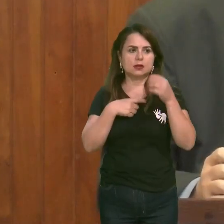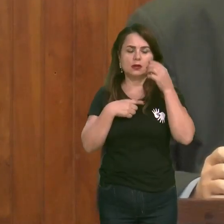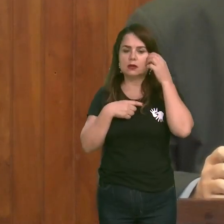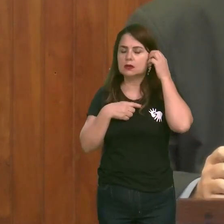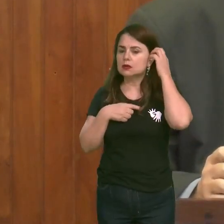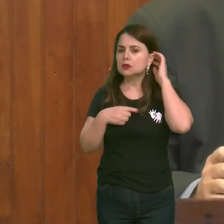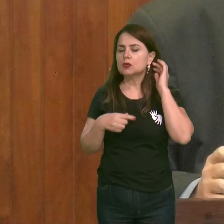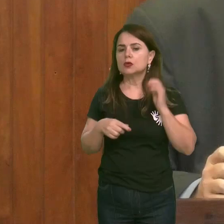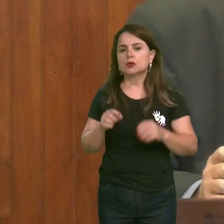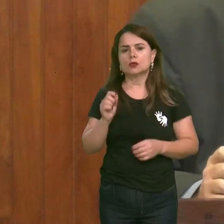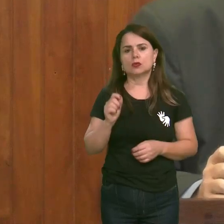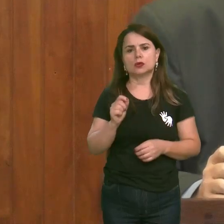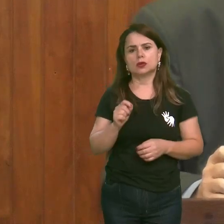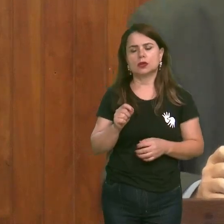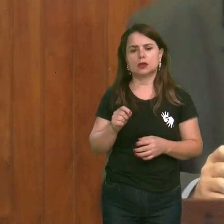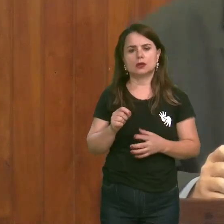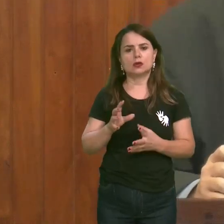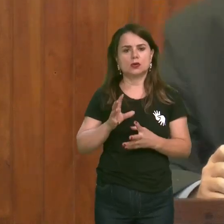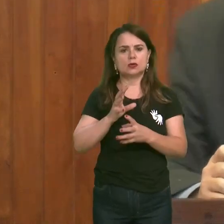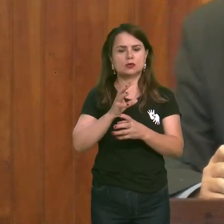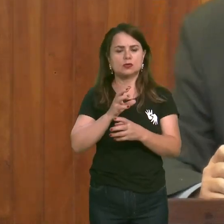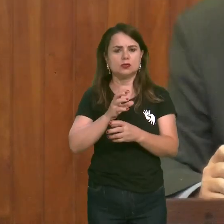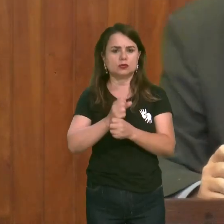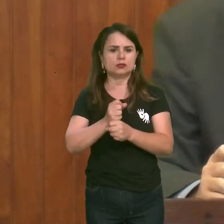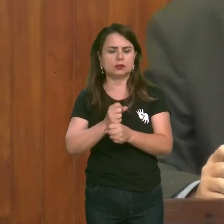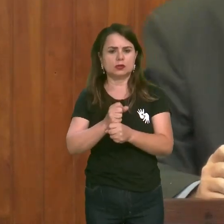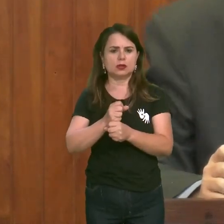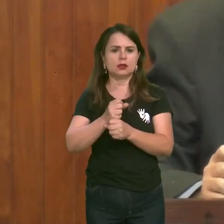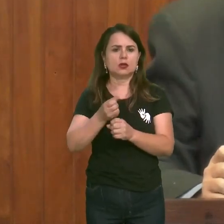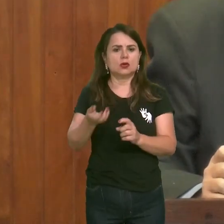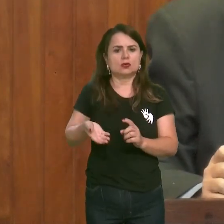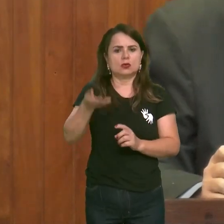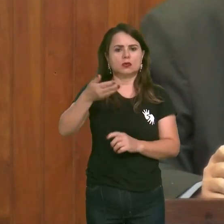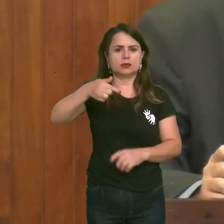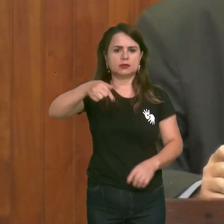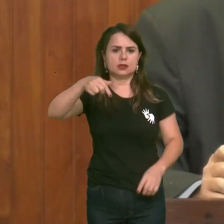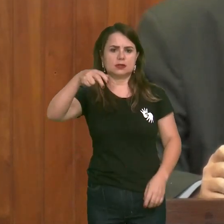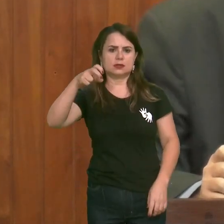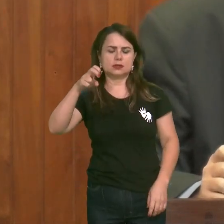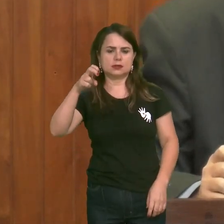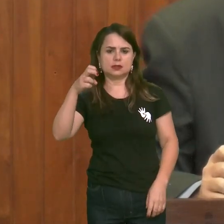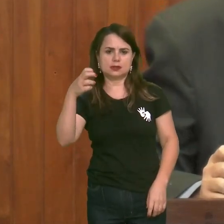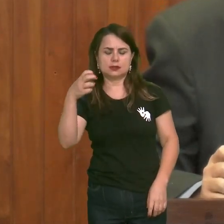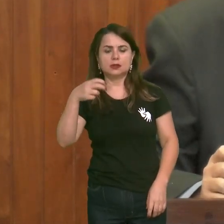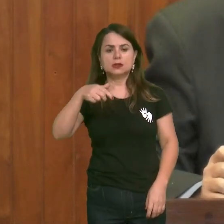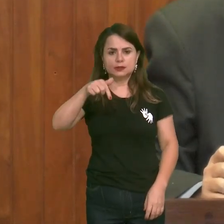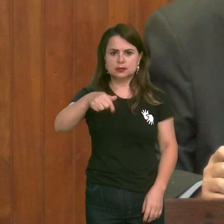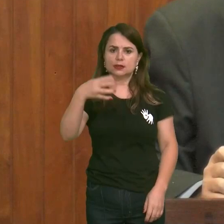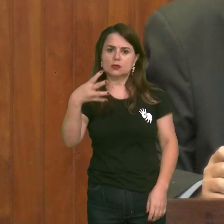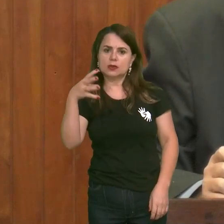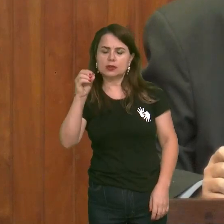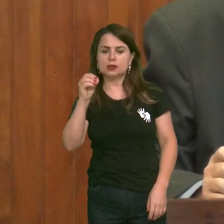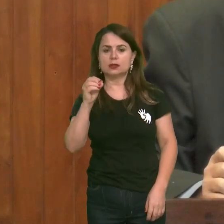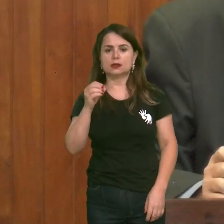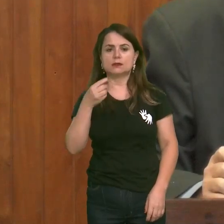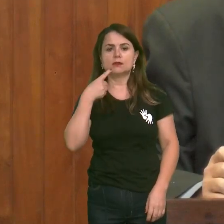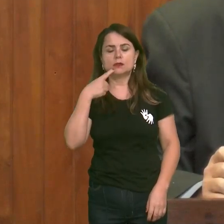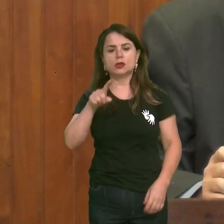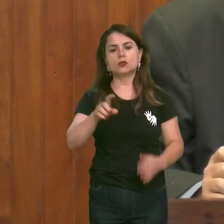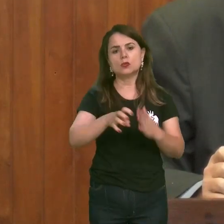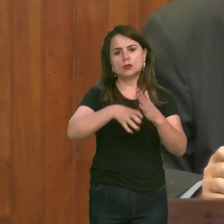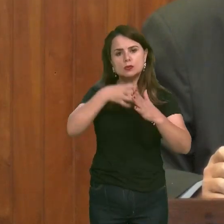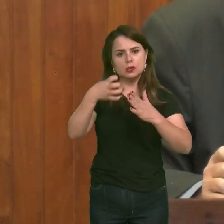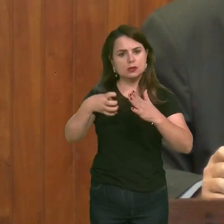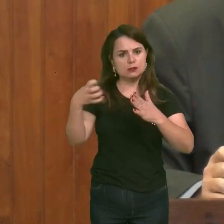o incremento para de 250 para 700 740 mil de emendas